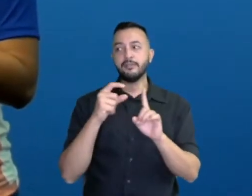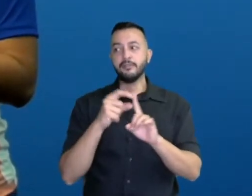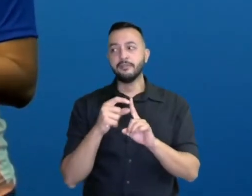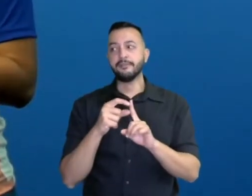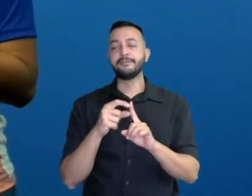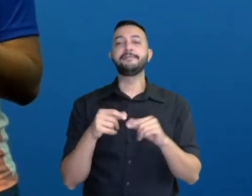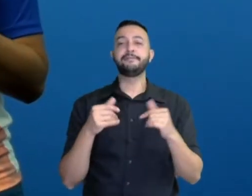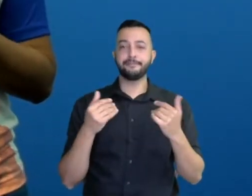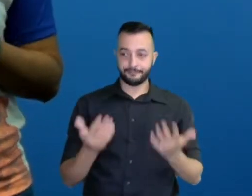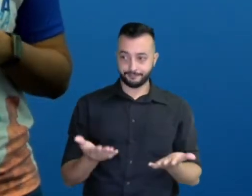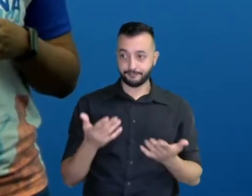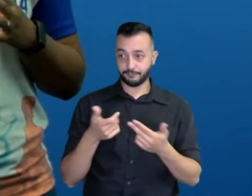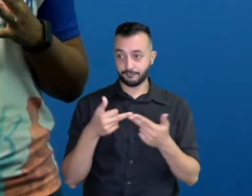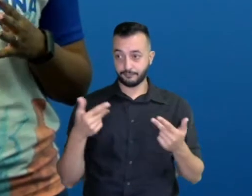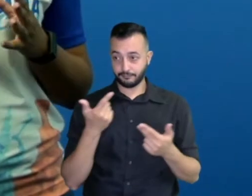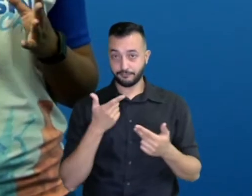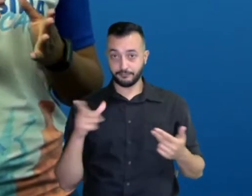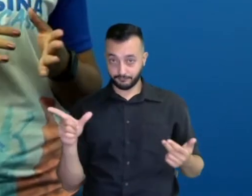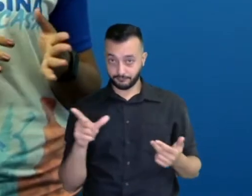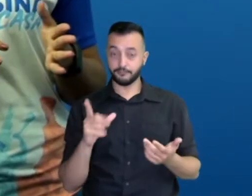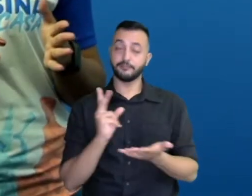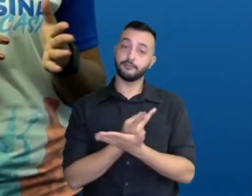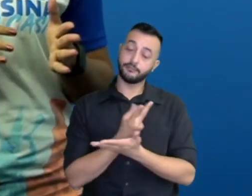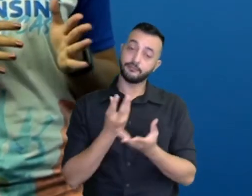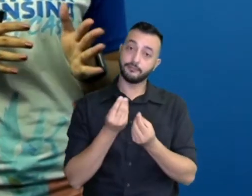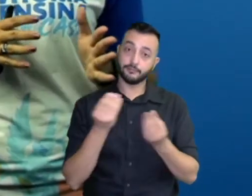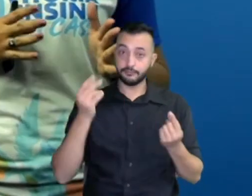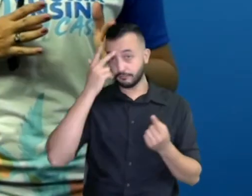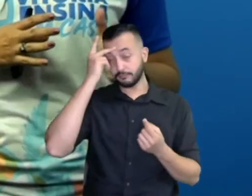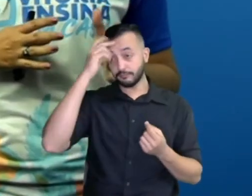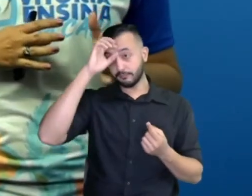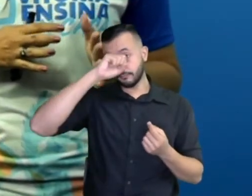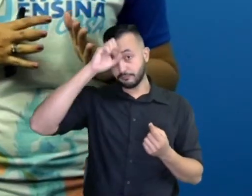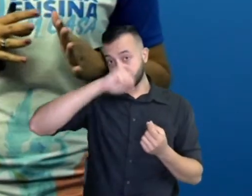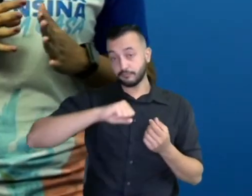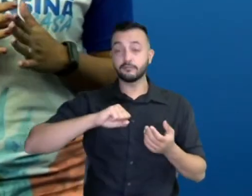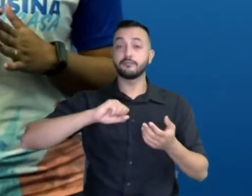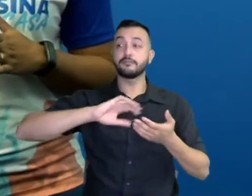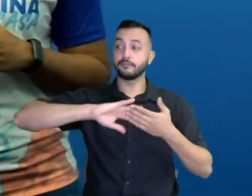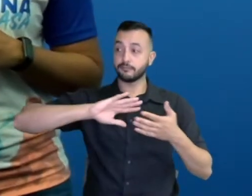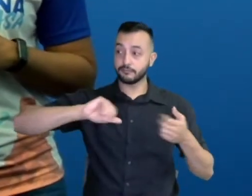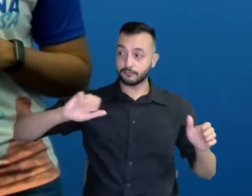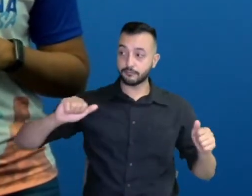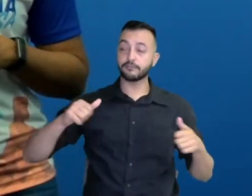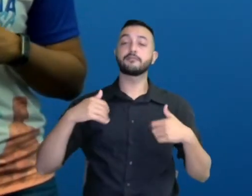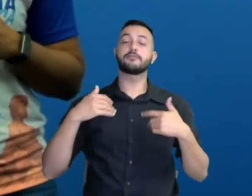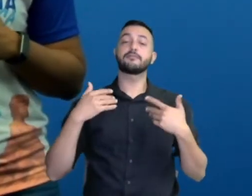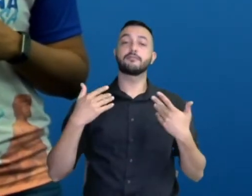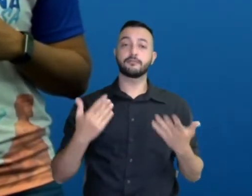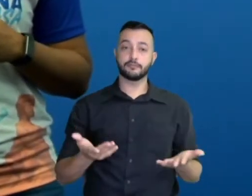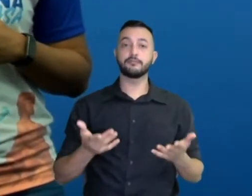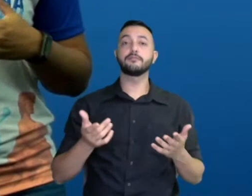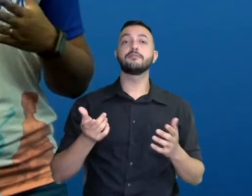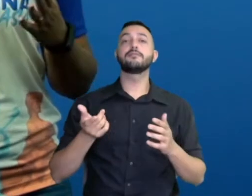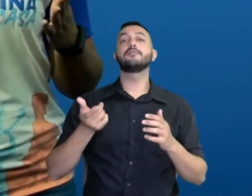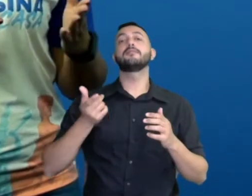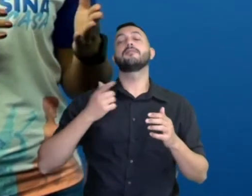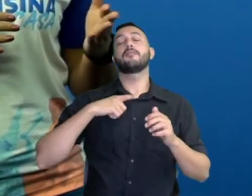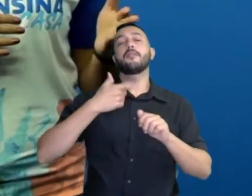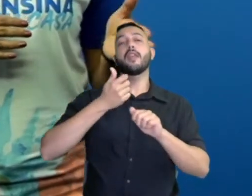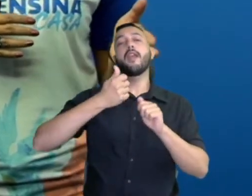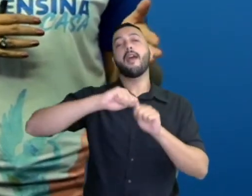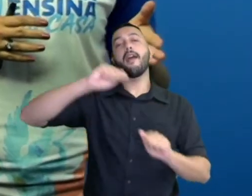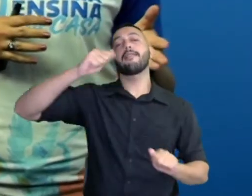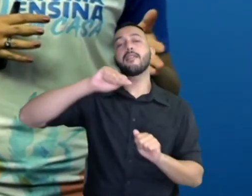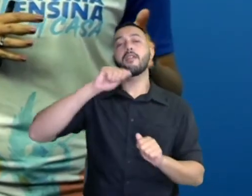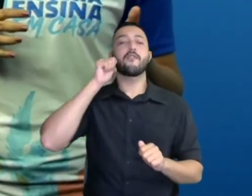palavra. Tá? Outra coisa que acontece muito com quem está aprendendo em espanhol. Aí, como o artigo feminino, que em